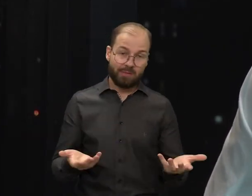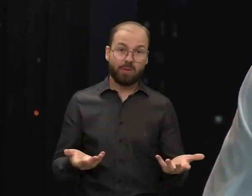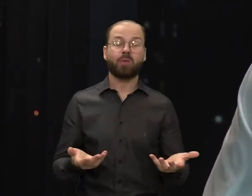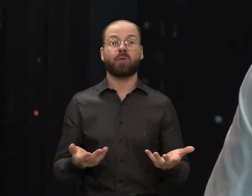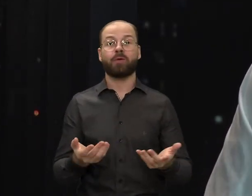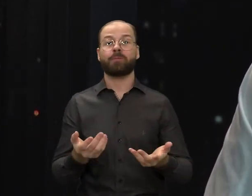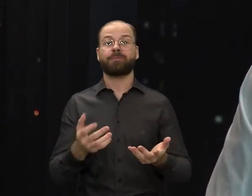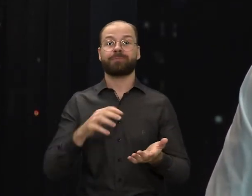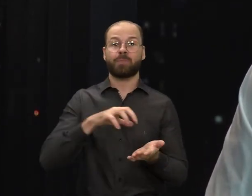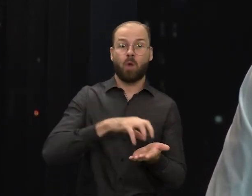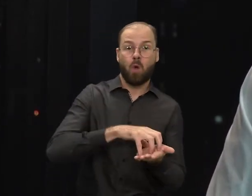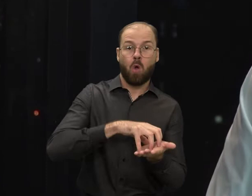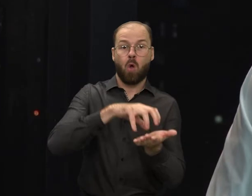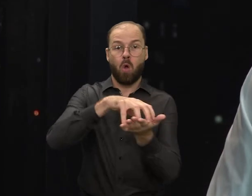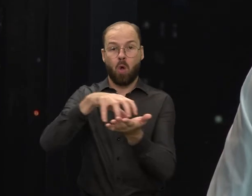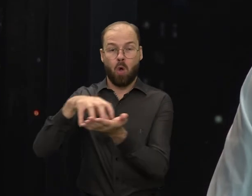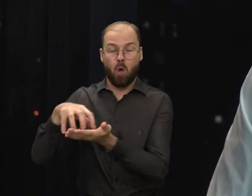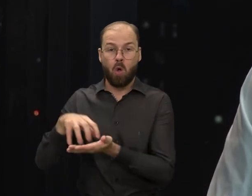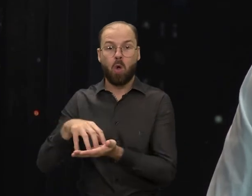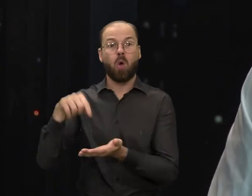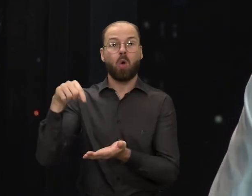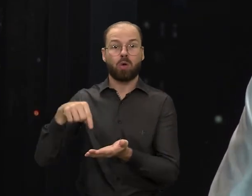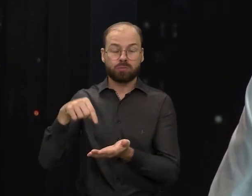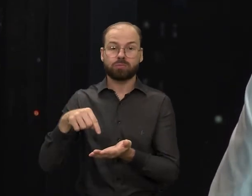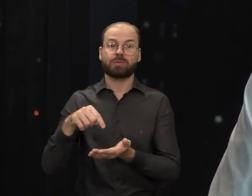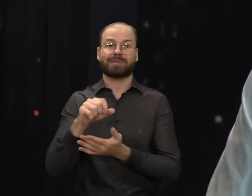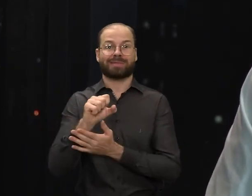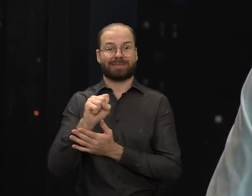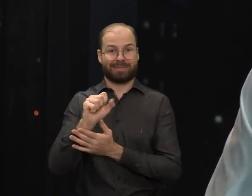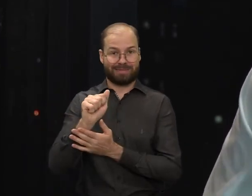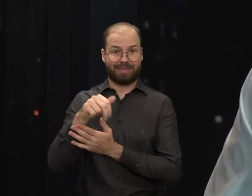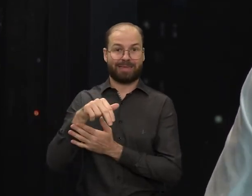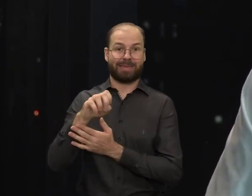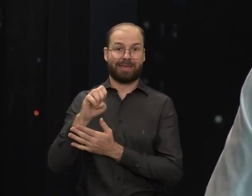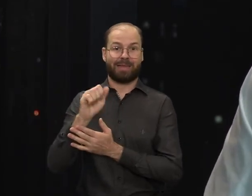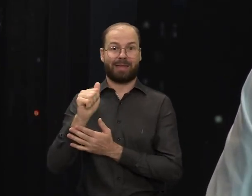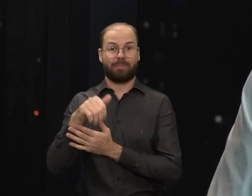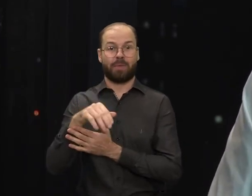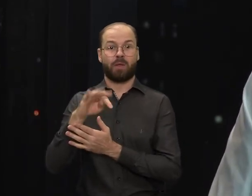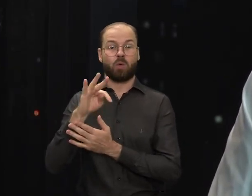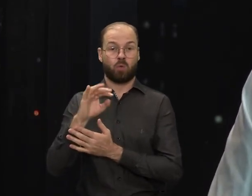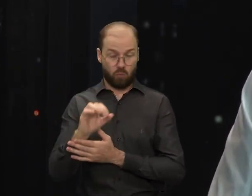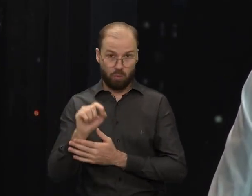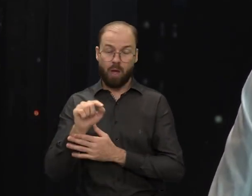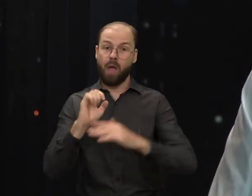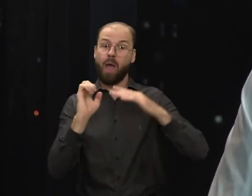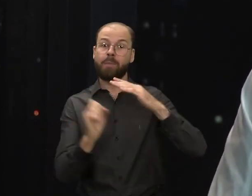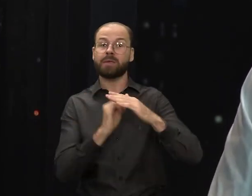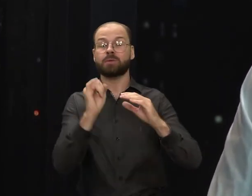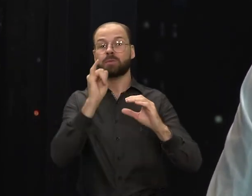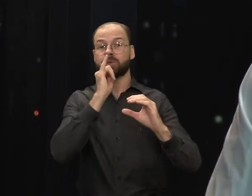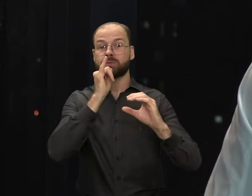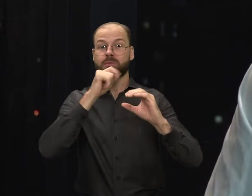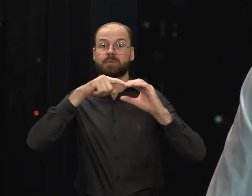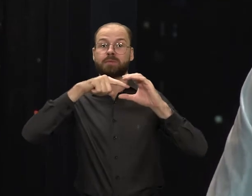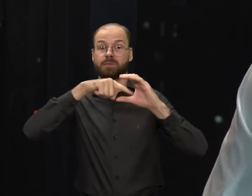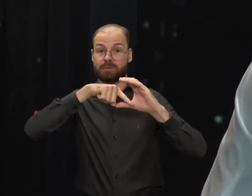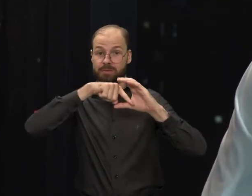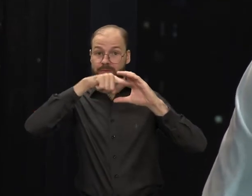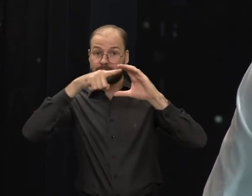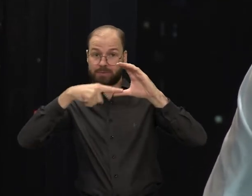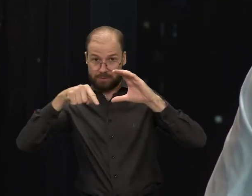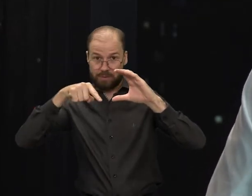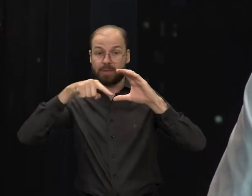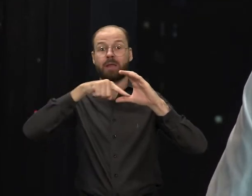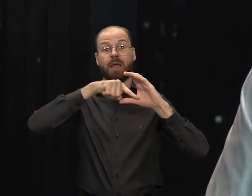os órgãos, né, de saneamento do estado de Goiás, a empresa, né, a Saneago,